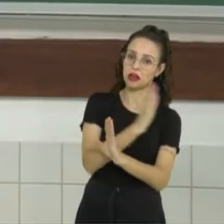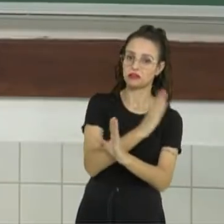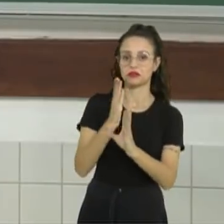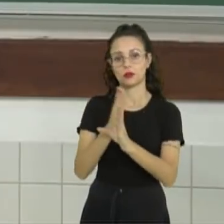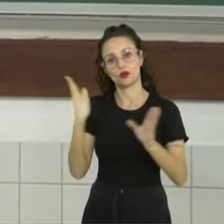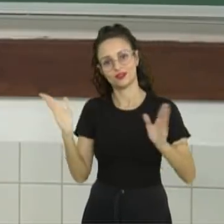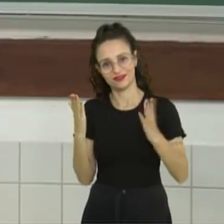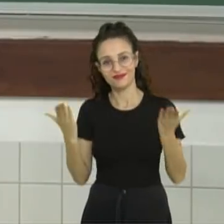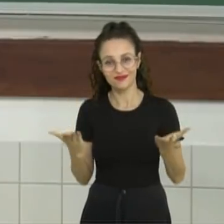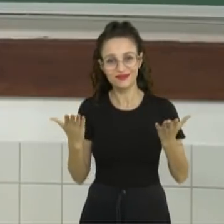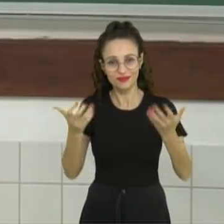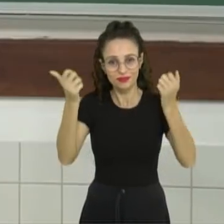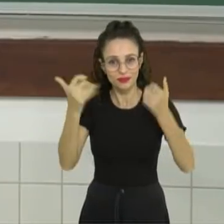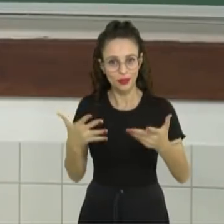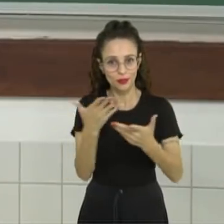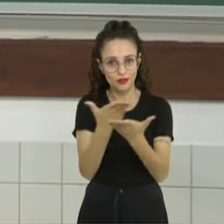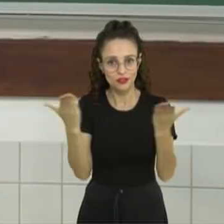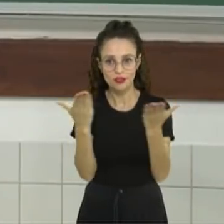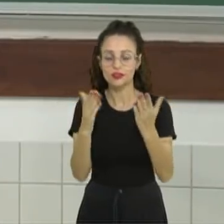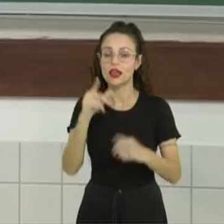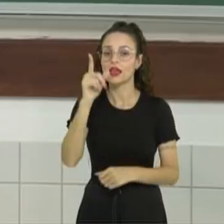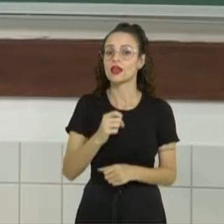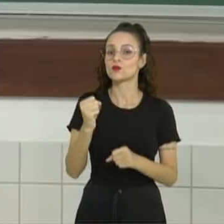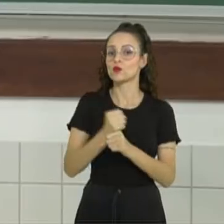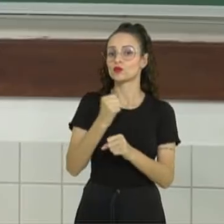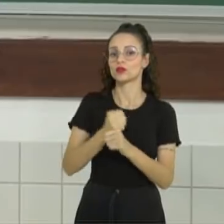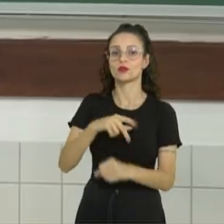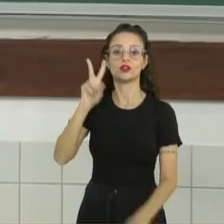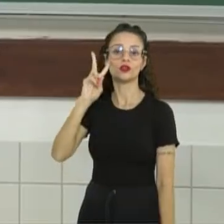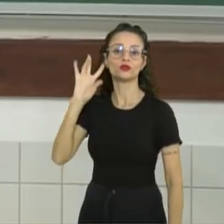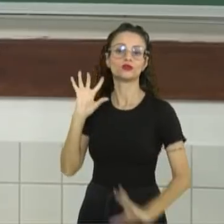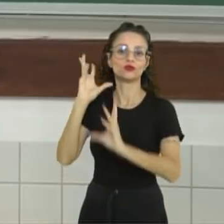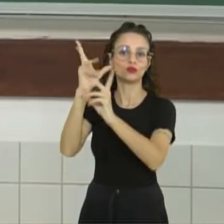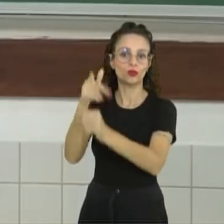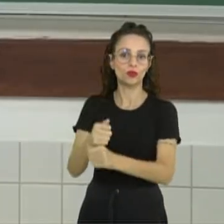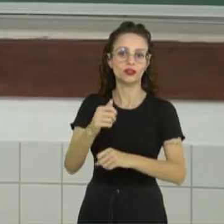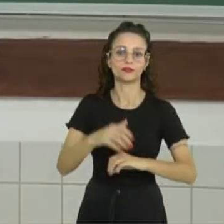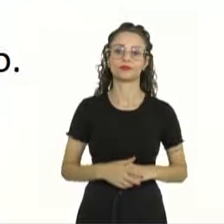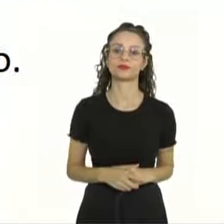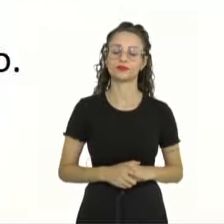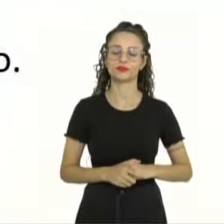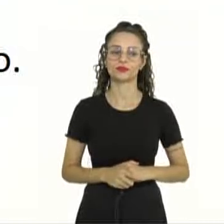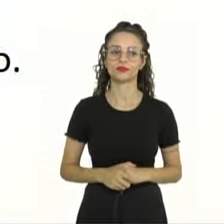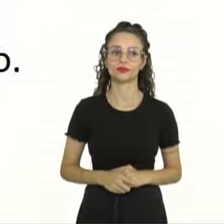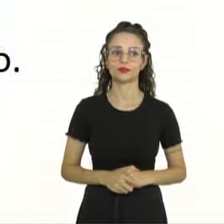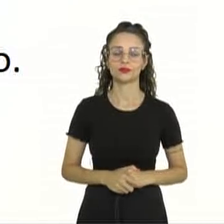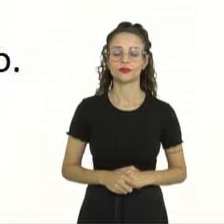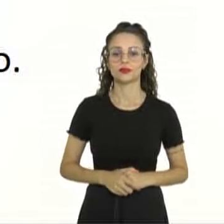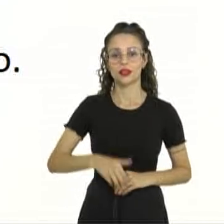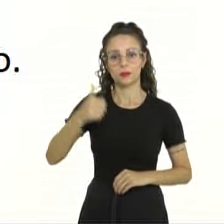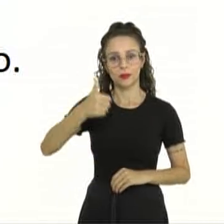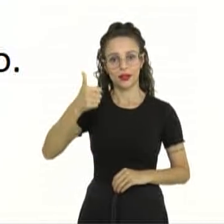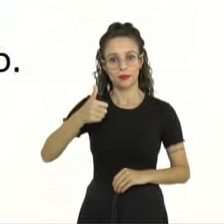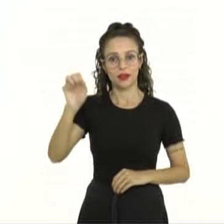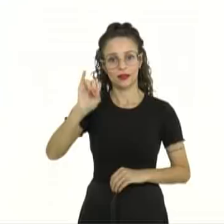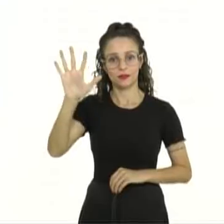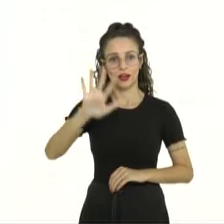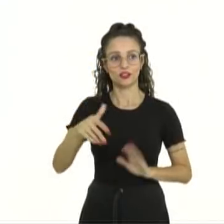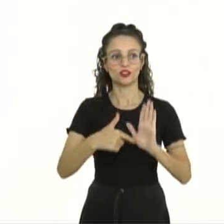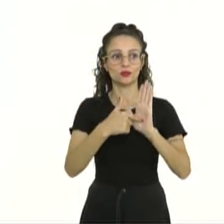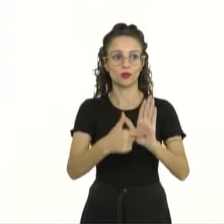depois. É isso que eu quero trazer para vocês. Uma construção histórica. A primeira fotografia contém 2 relógios de